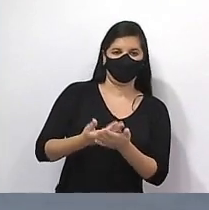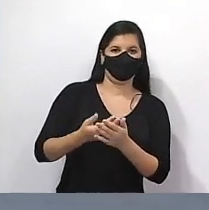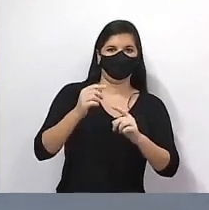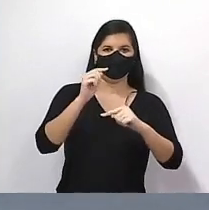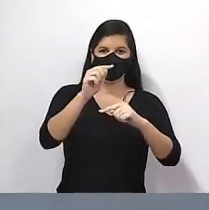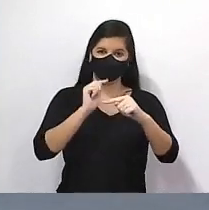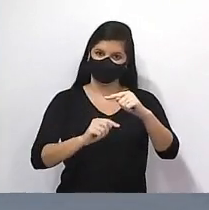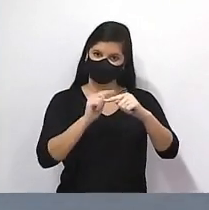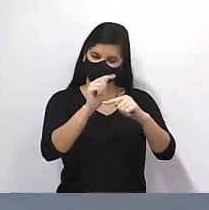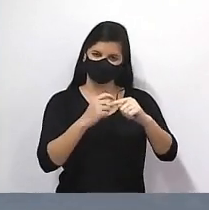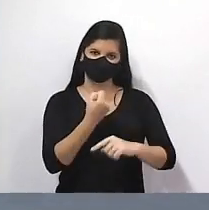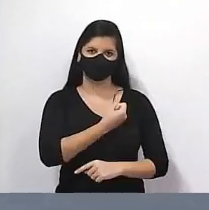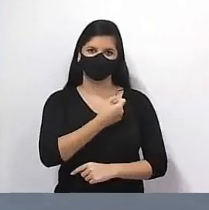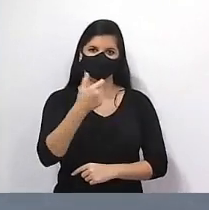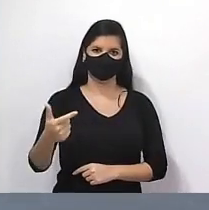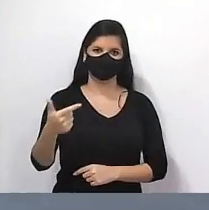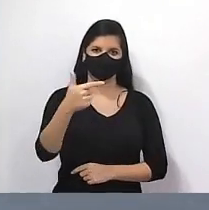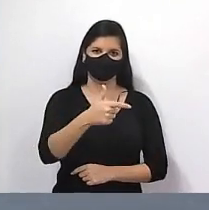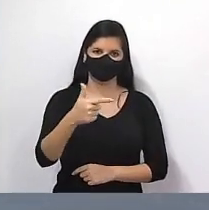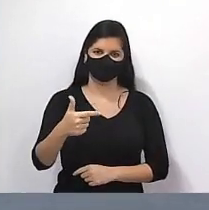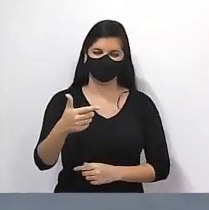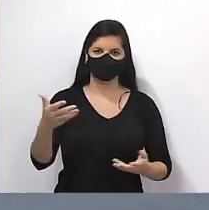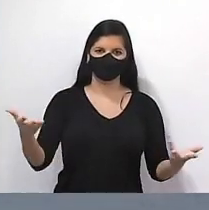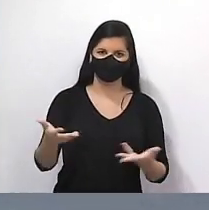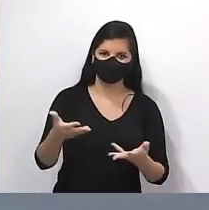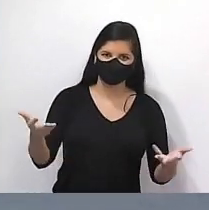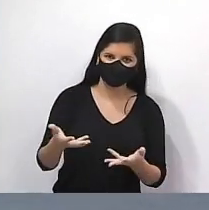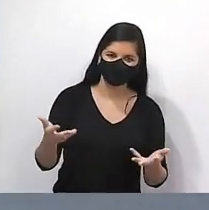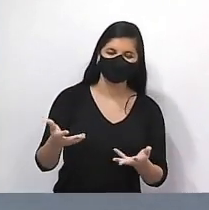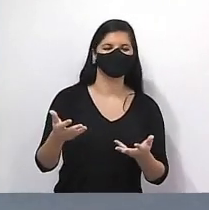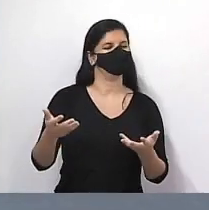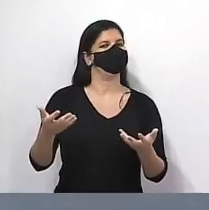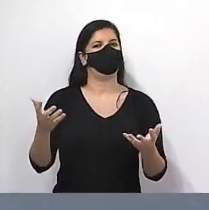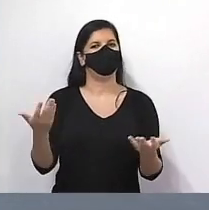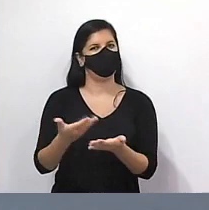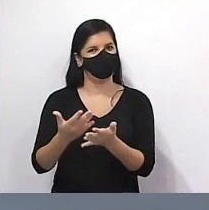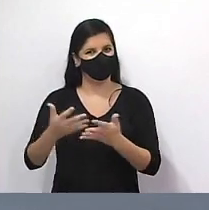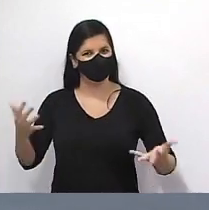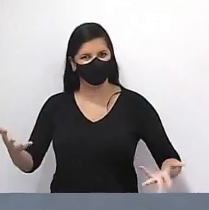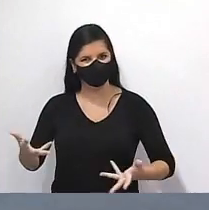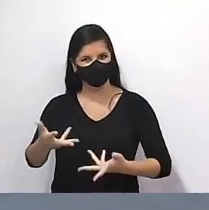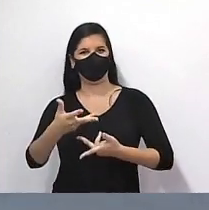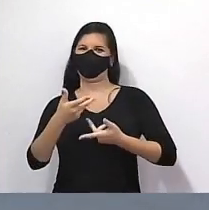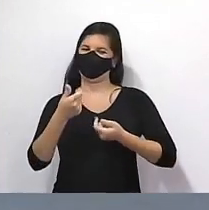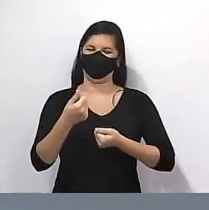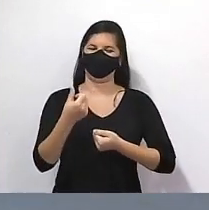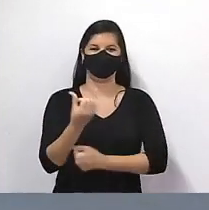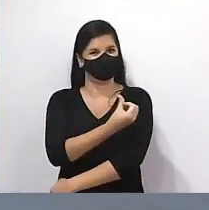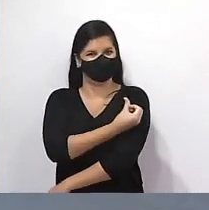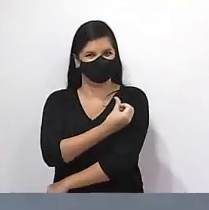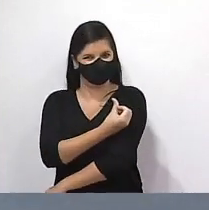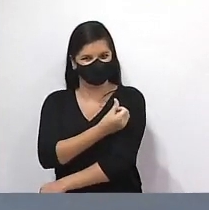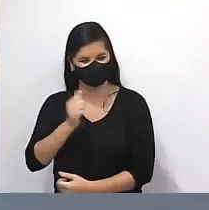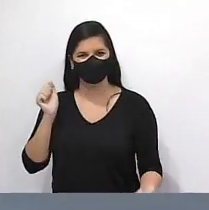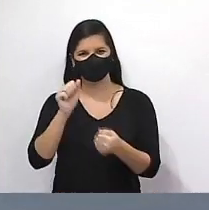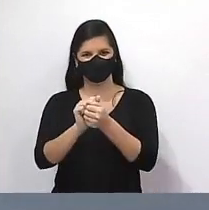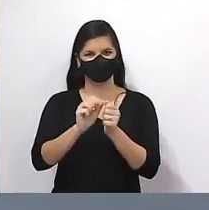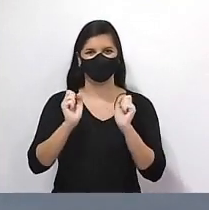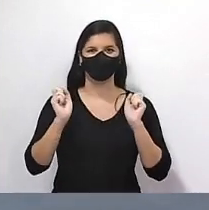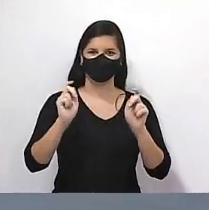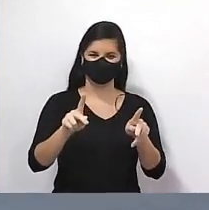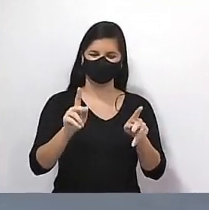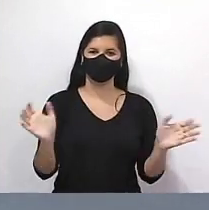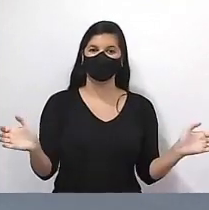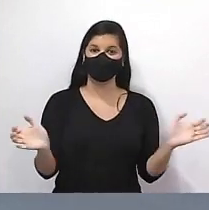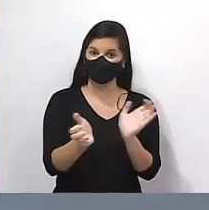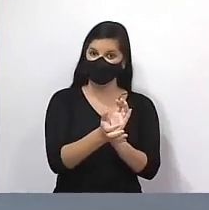número 22. Hoje vamos estar com vocês fazendo uma aula maravilhosa. Você do sexto ano, estamos juntos, tá bom? Nossa